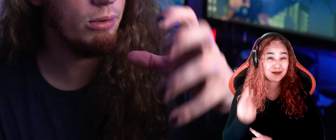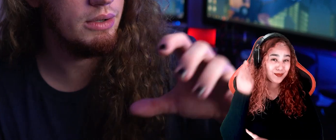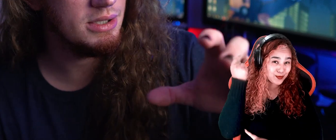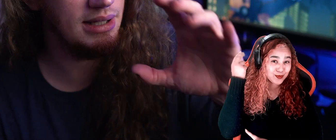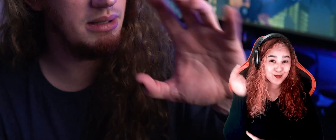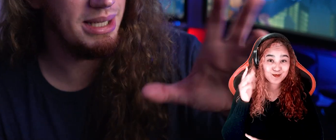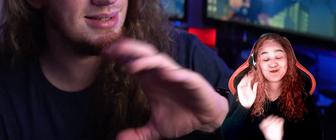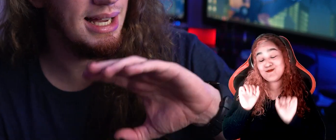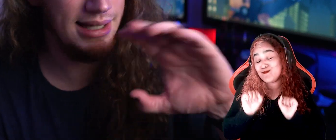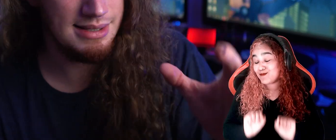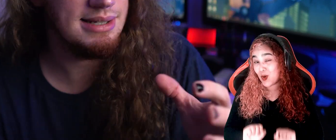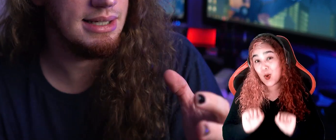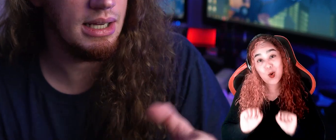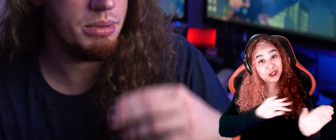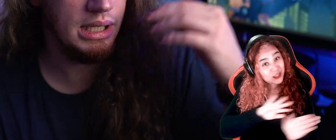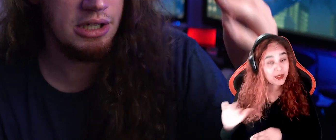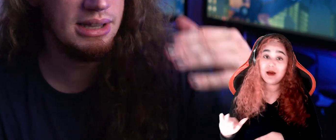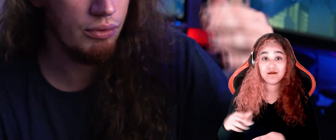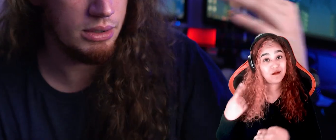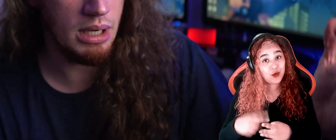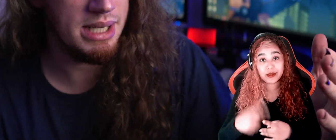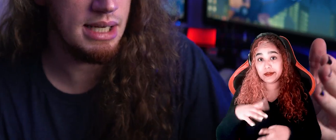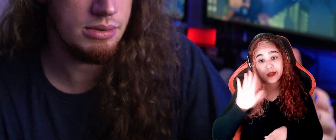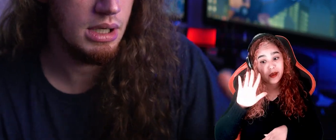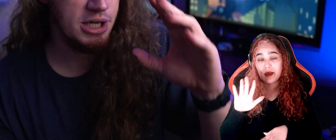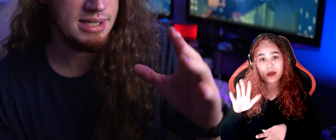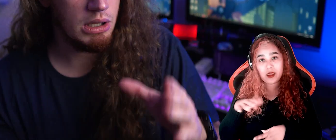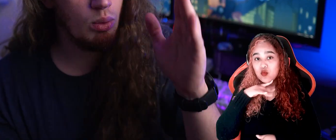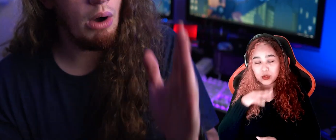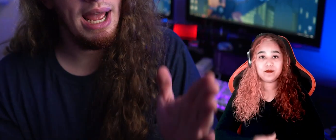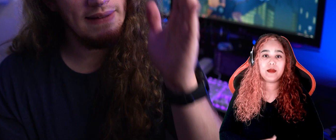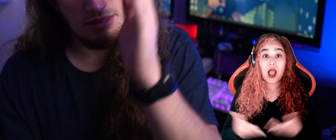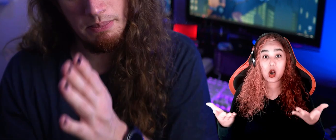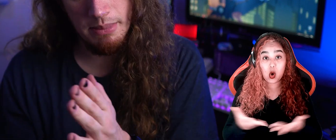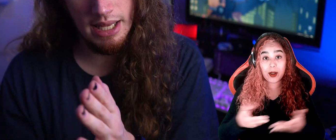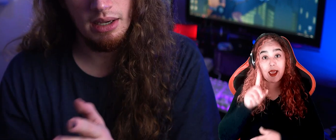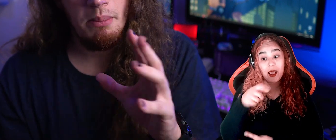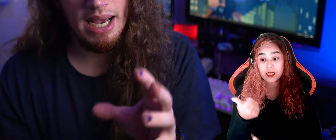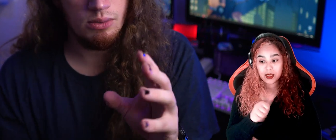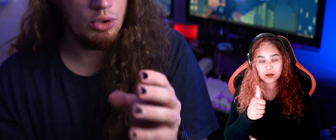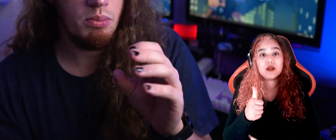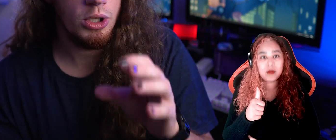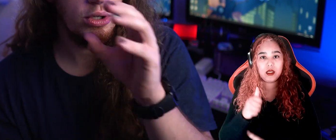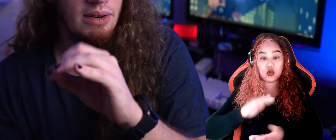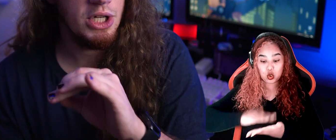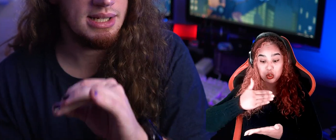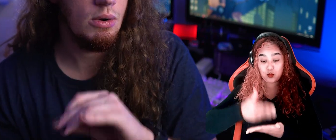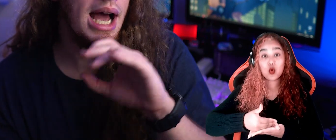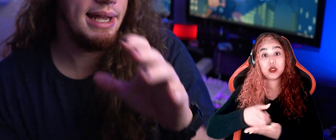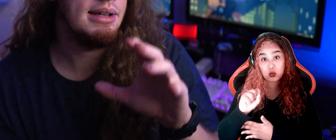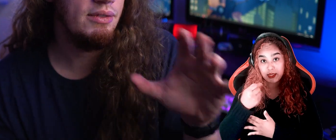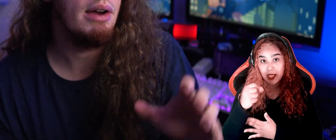já é algo que você tem que pensar em esquecer, tá? Porque eles já estão ficando ultrapassados. A geração atual é a 11ª, mas um notebook de